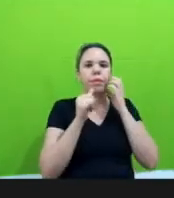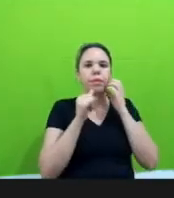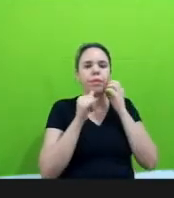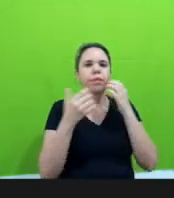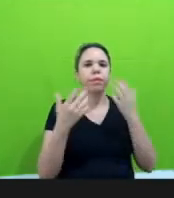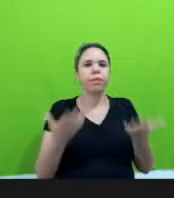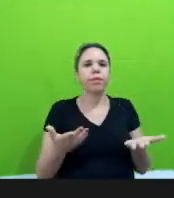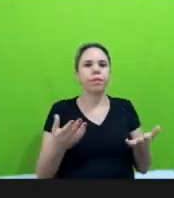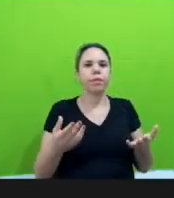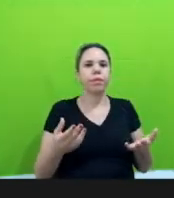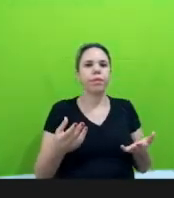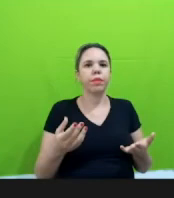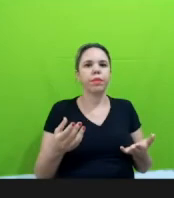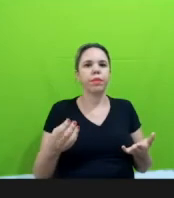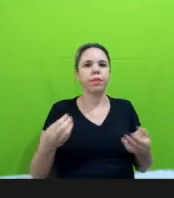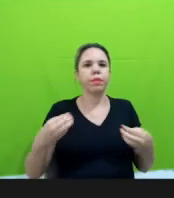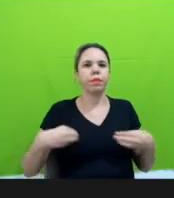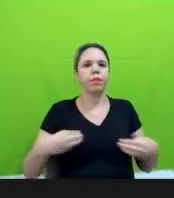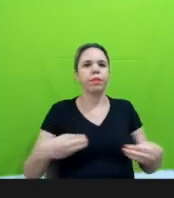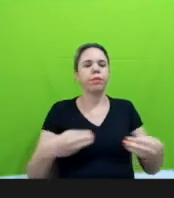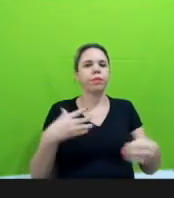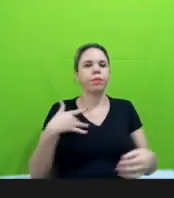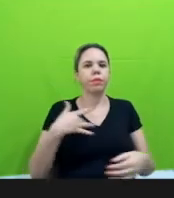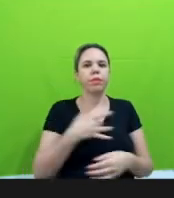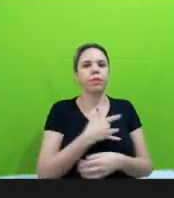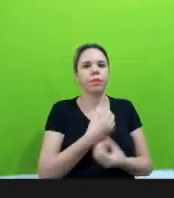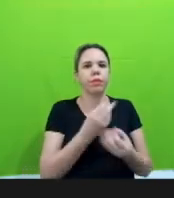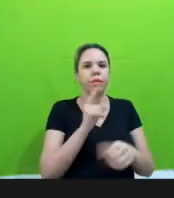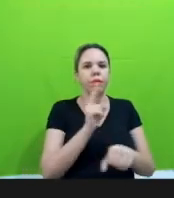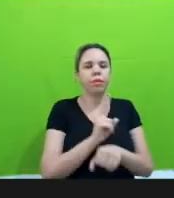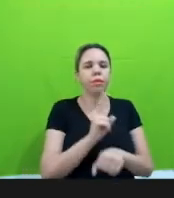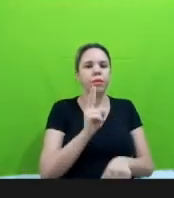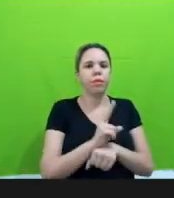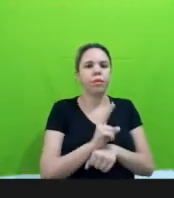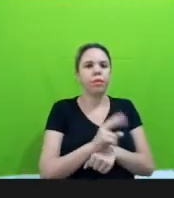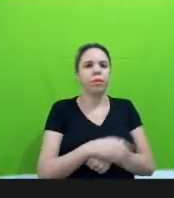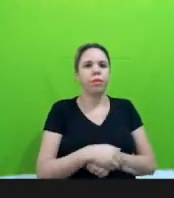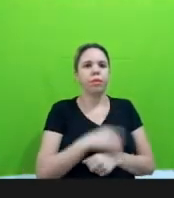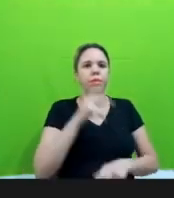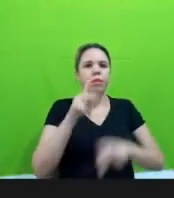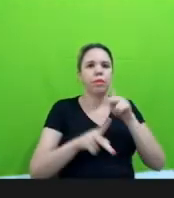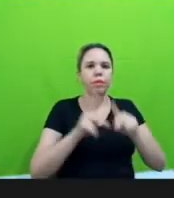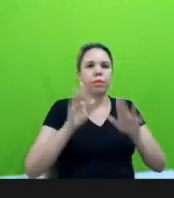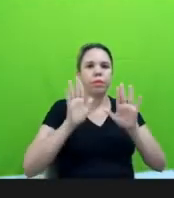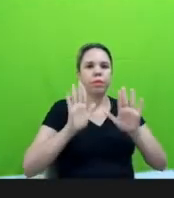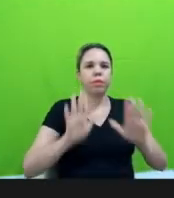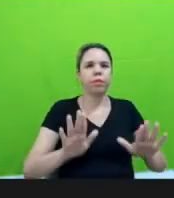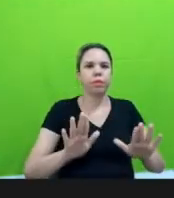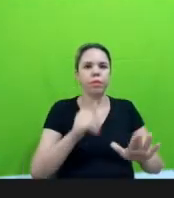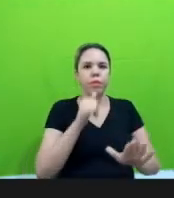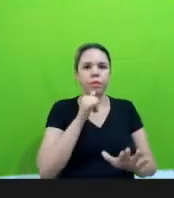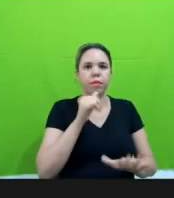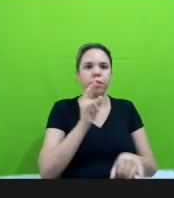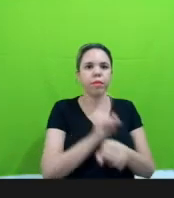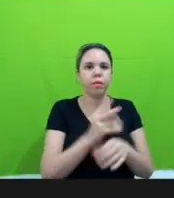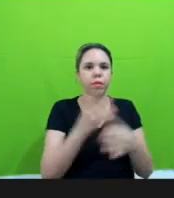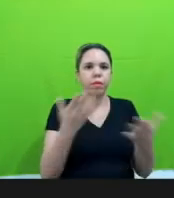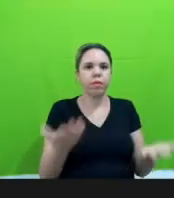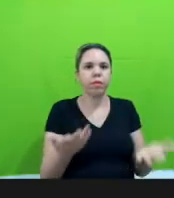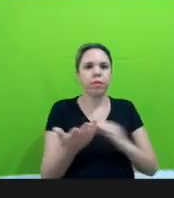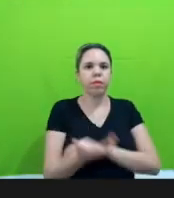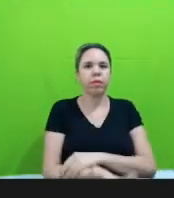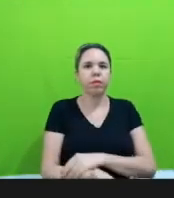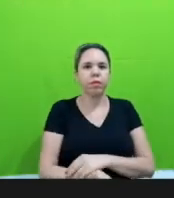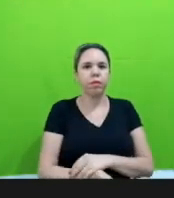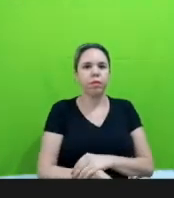da Saúde, que guarda muitos dados sensíveis, né, da população, mas não tem cuidado para cuidar desses